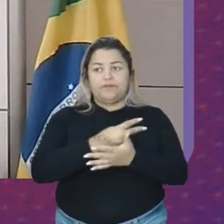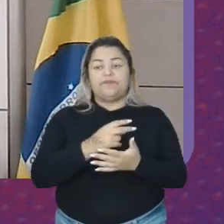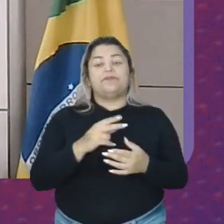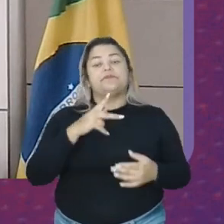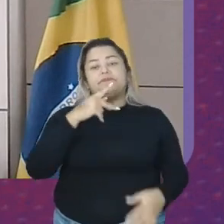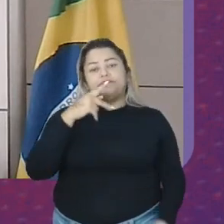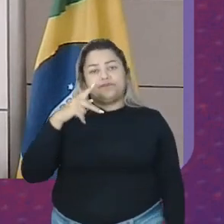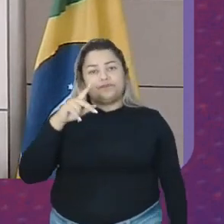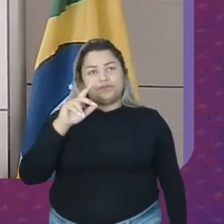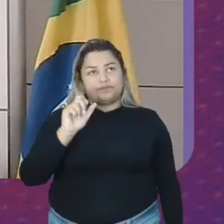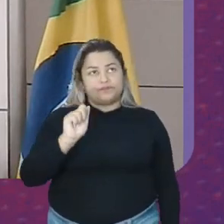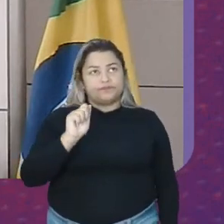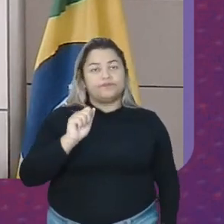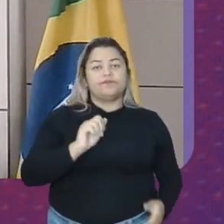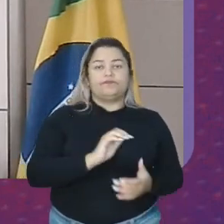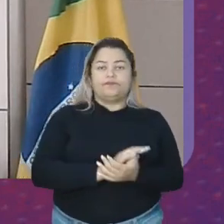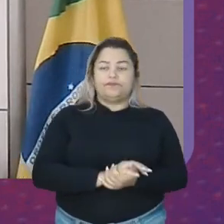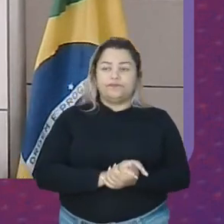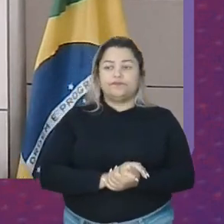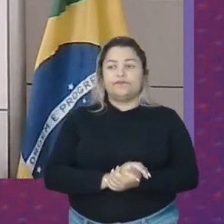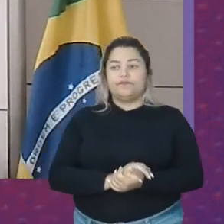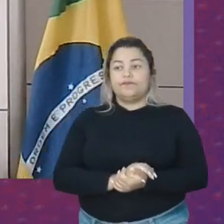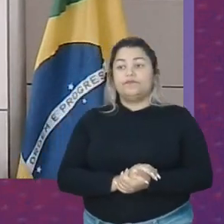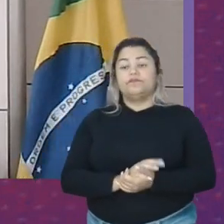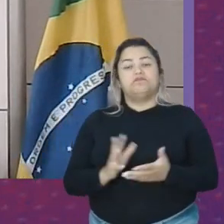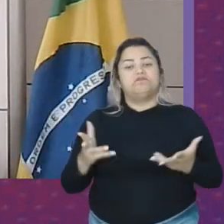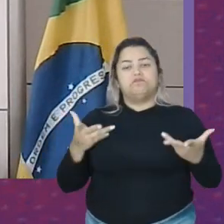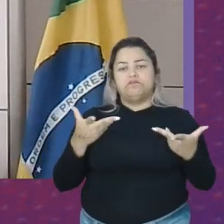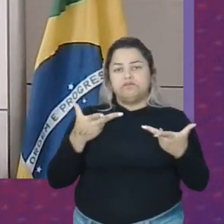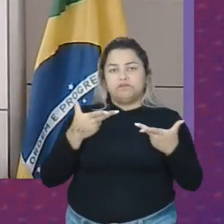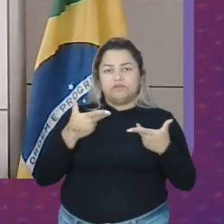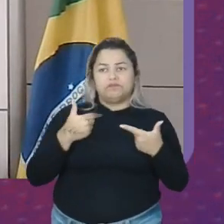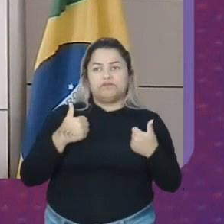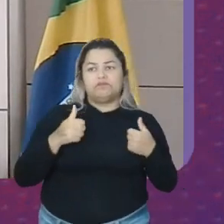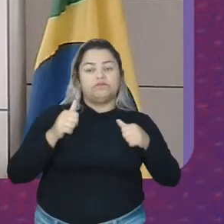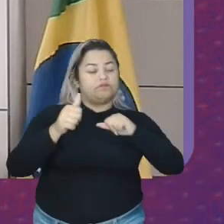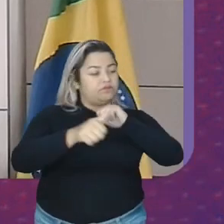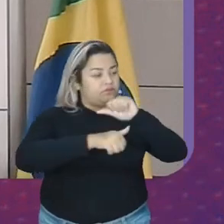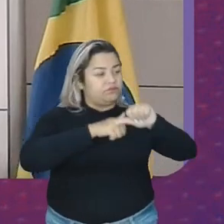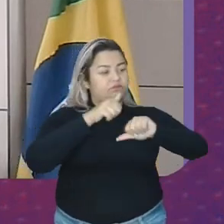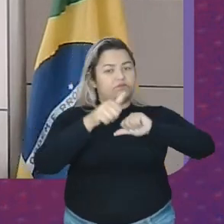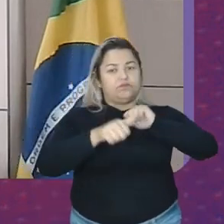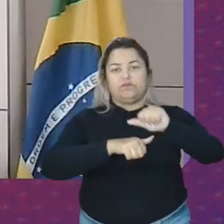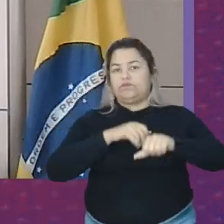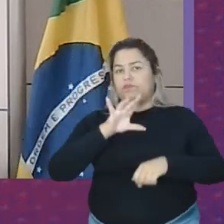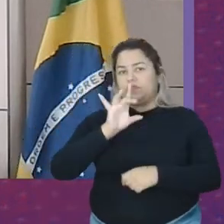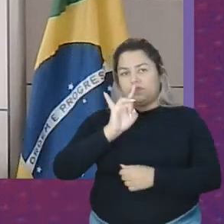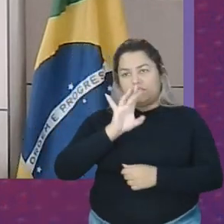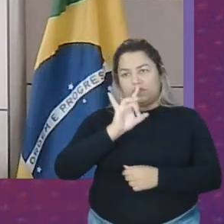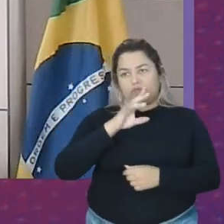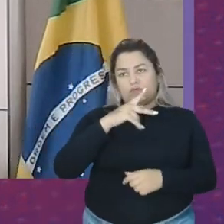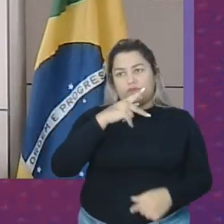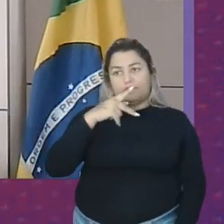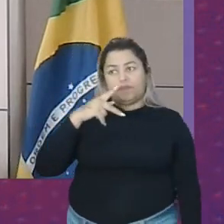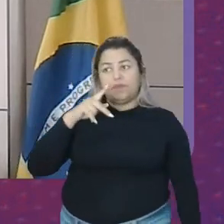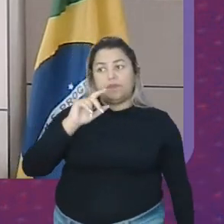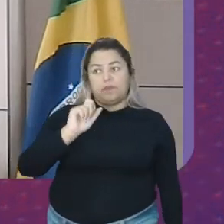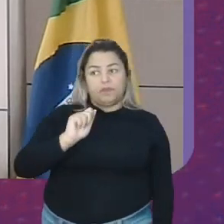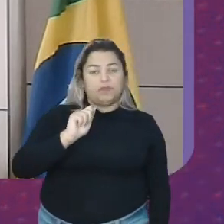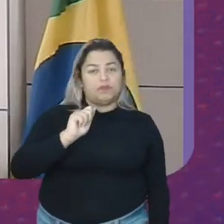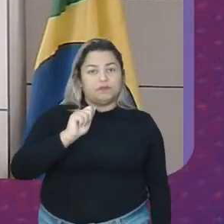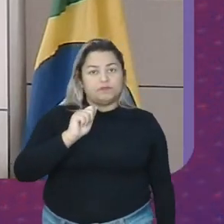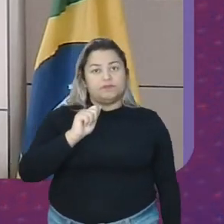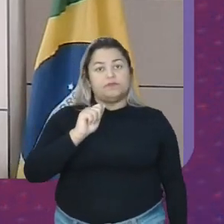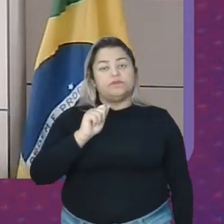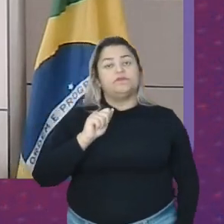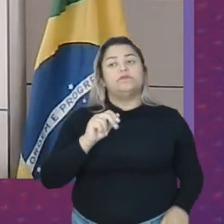PPA está sendo um exercício fantástico, uma inovação, porque não é só o PPA que já se faz a vida